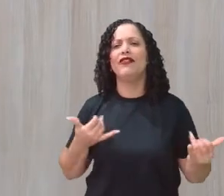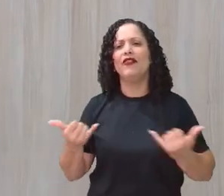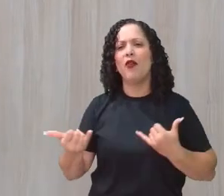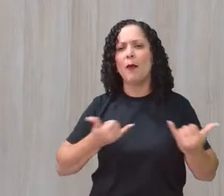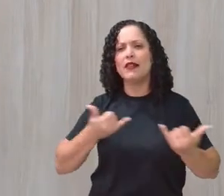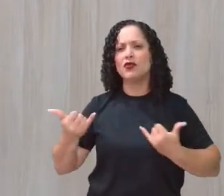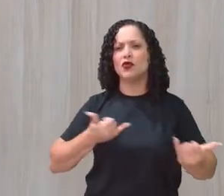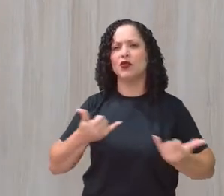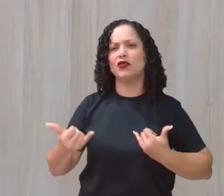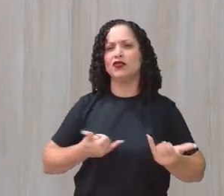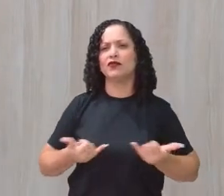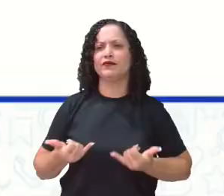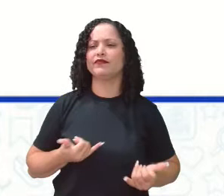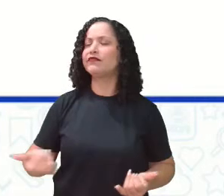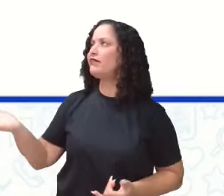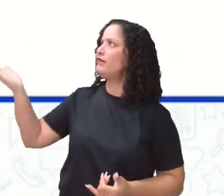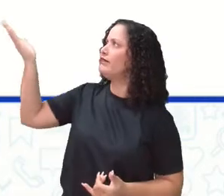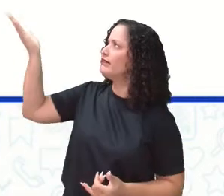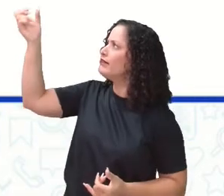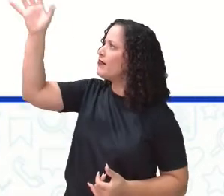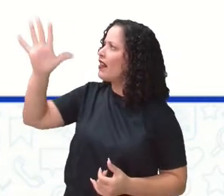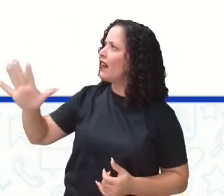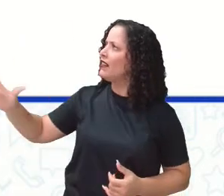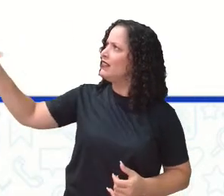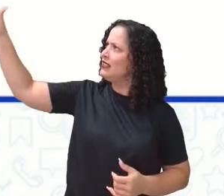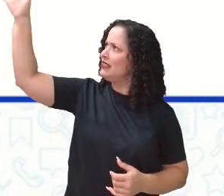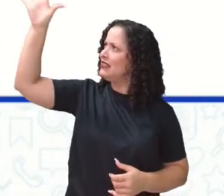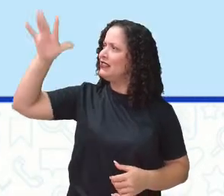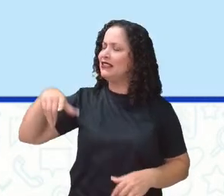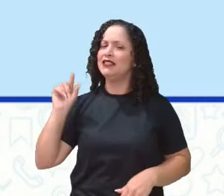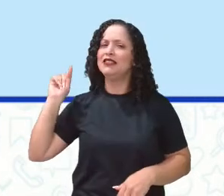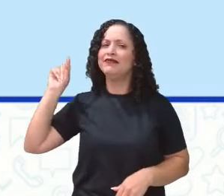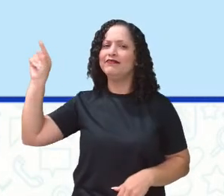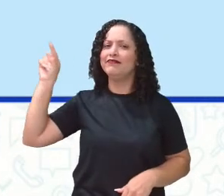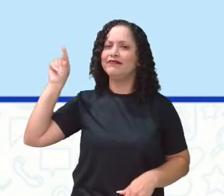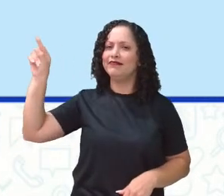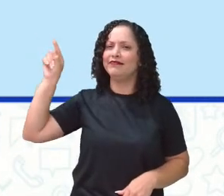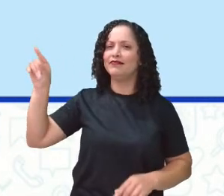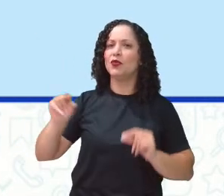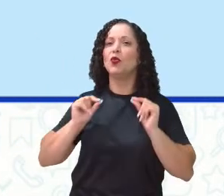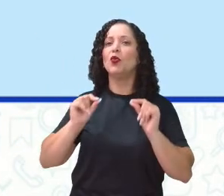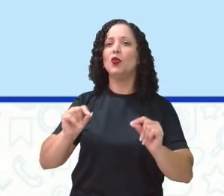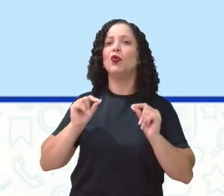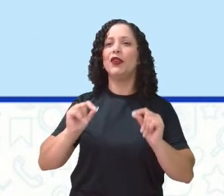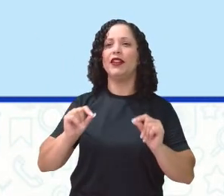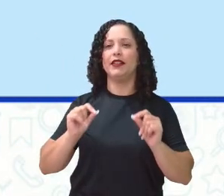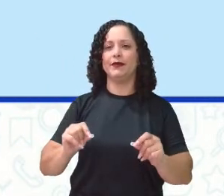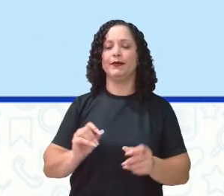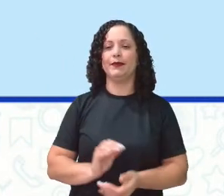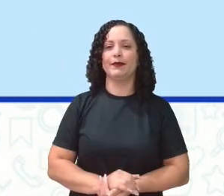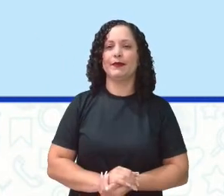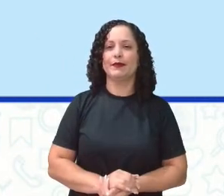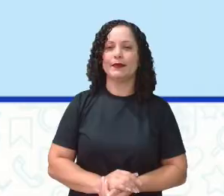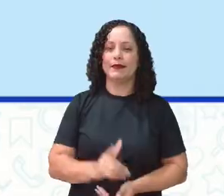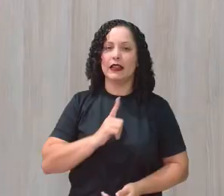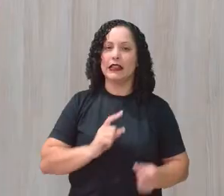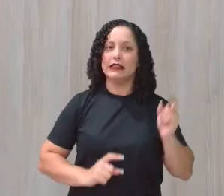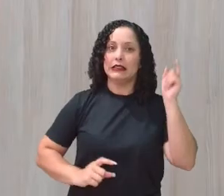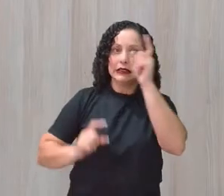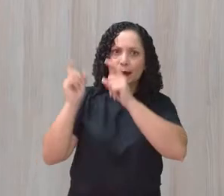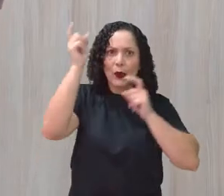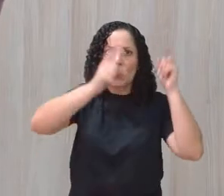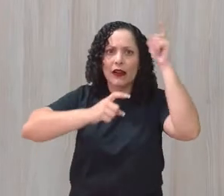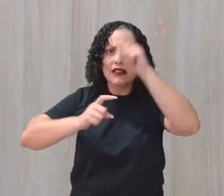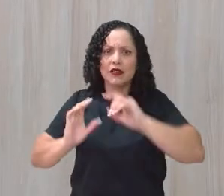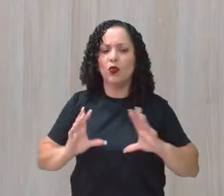imagens e expressões dos personagens nós temos aqui, não é? Então, nós temos aqui o desespero dos glóbulos,